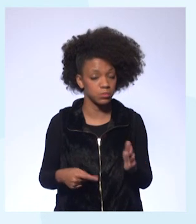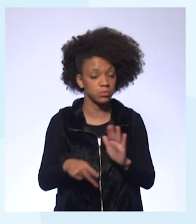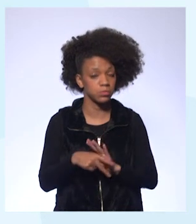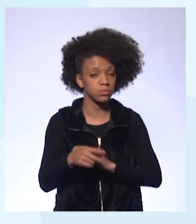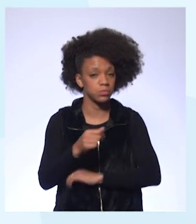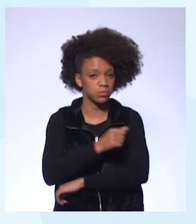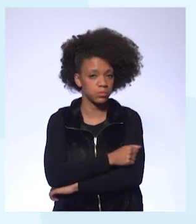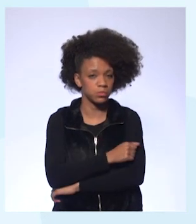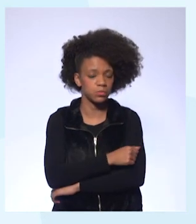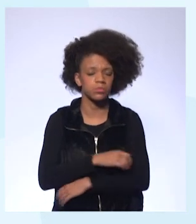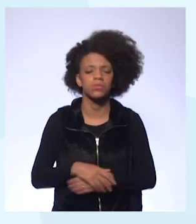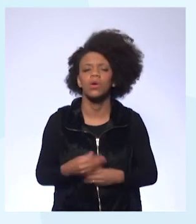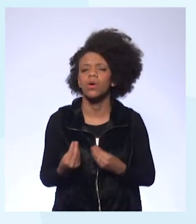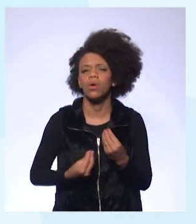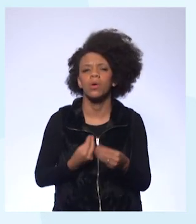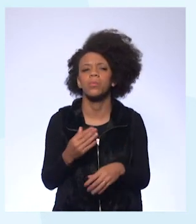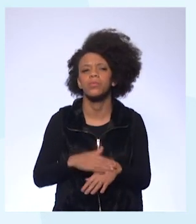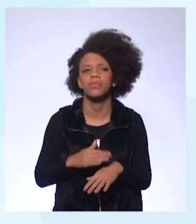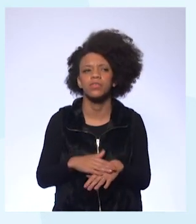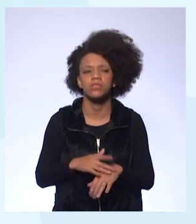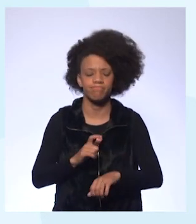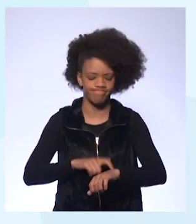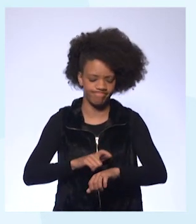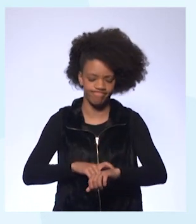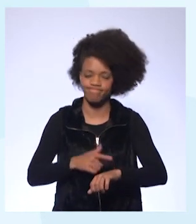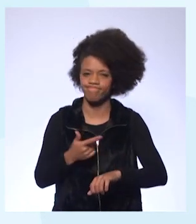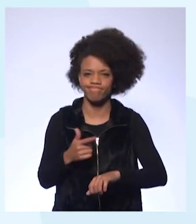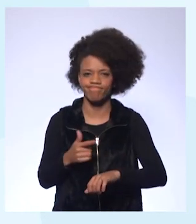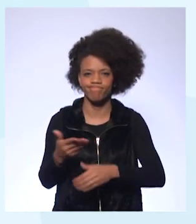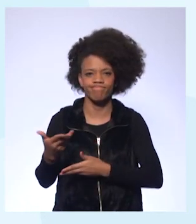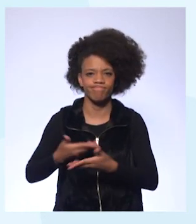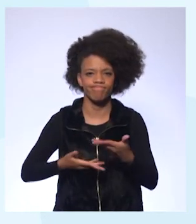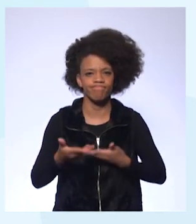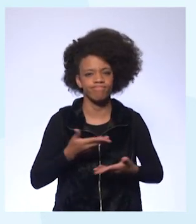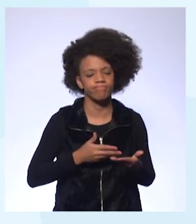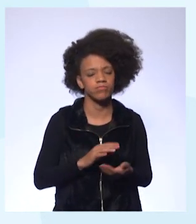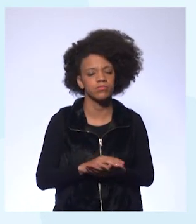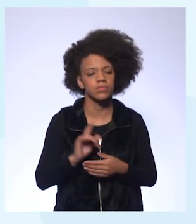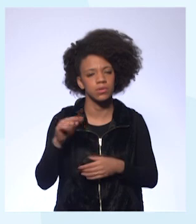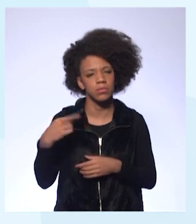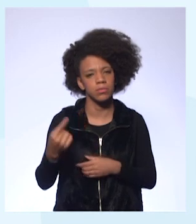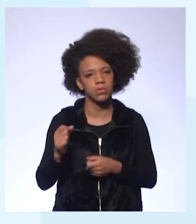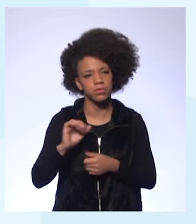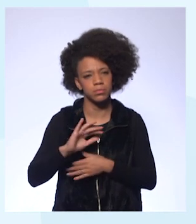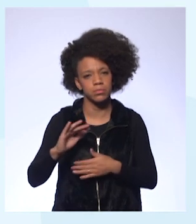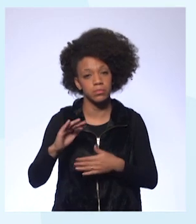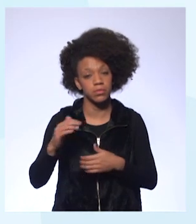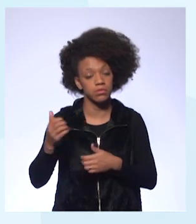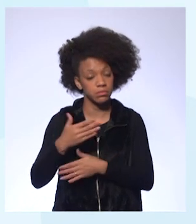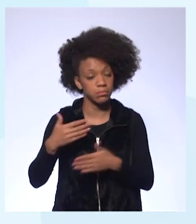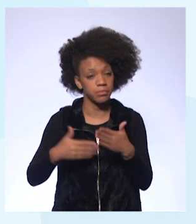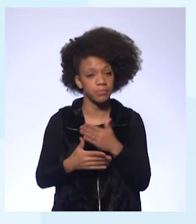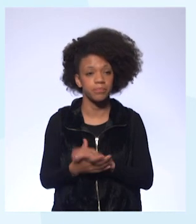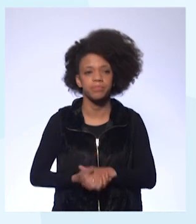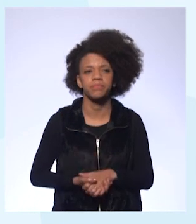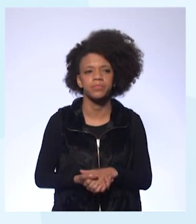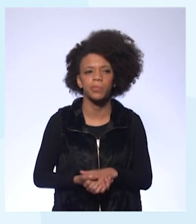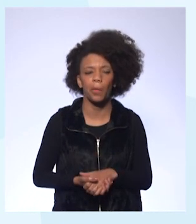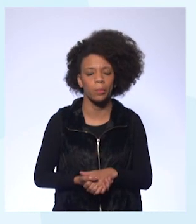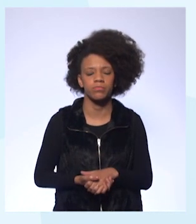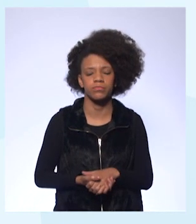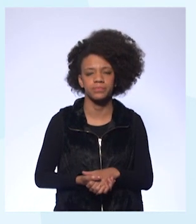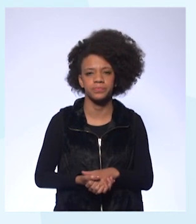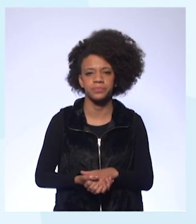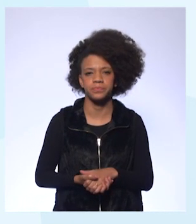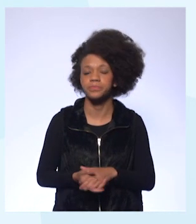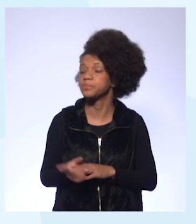do aluno tá vamos ver como é que fica aqui que ele não vai dar tempo de dar interação Vamos para o próximo slide que a gente tem aqui ó viu pipa